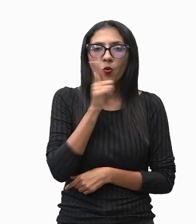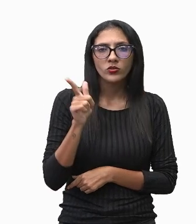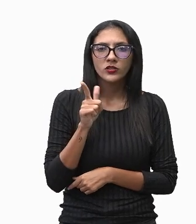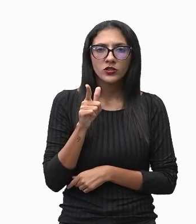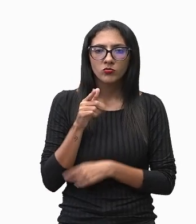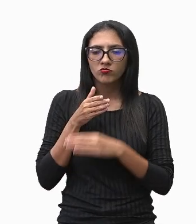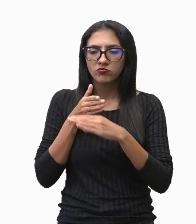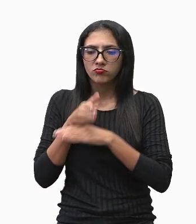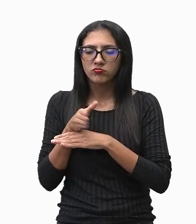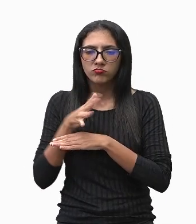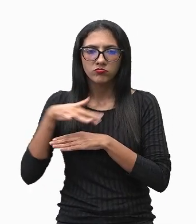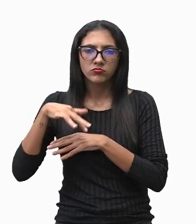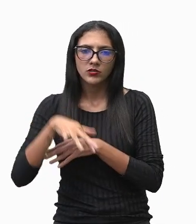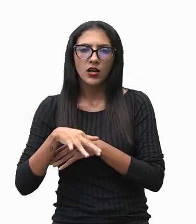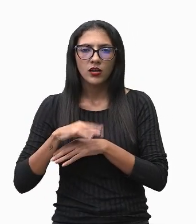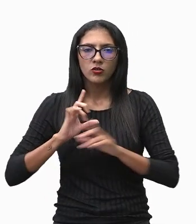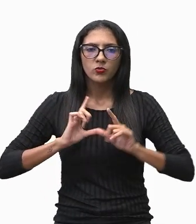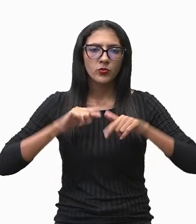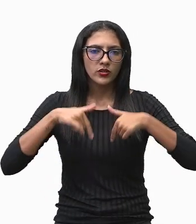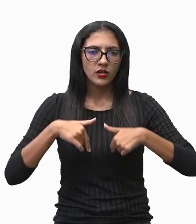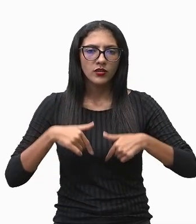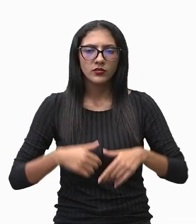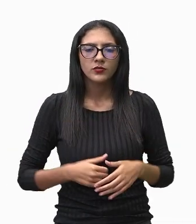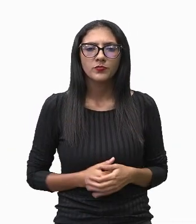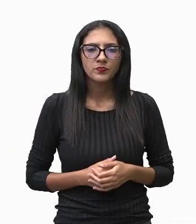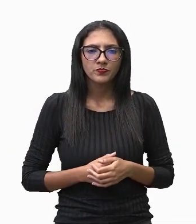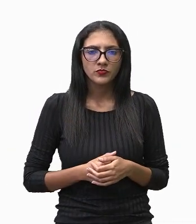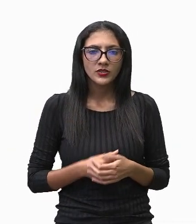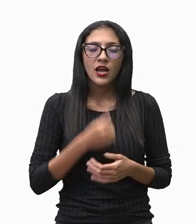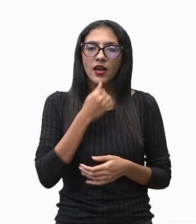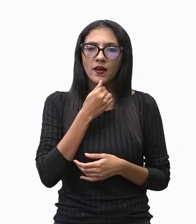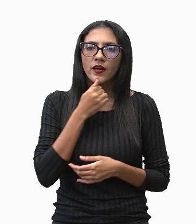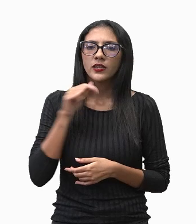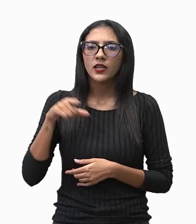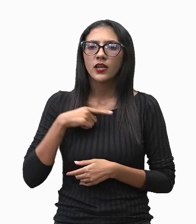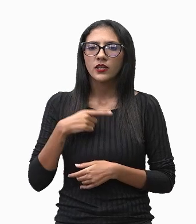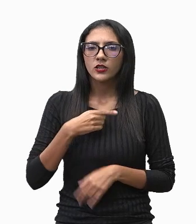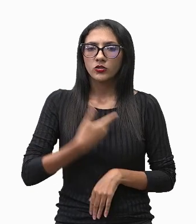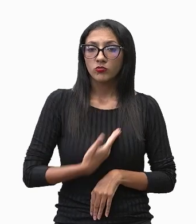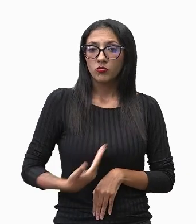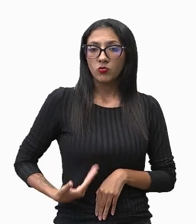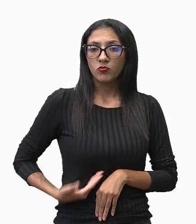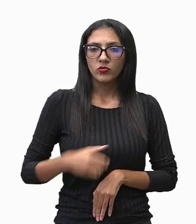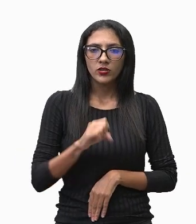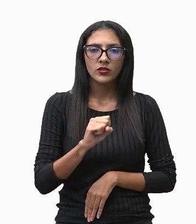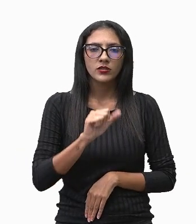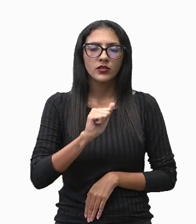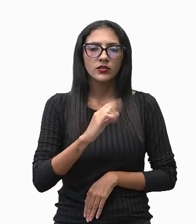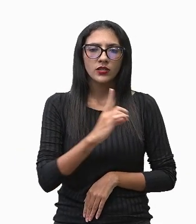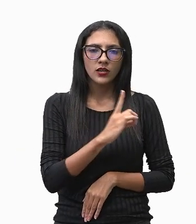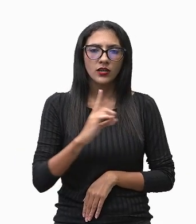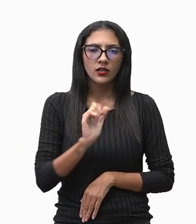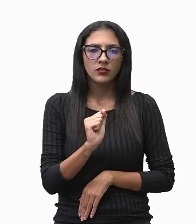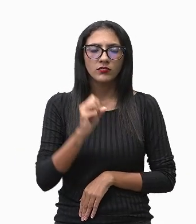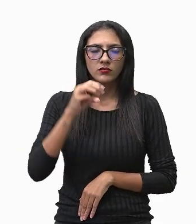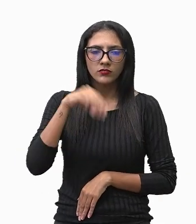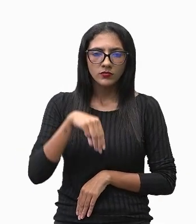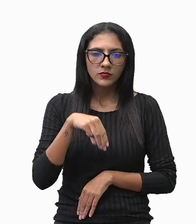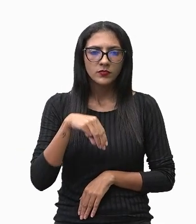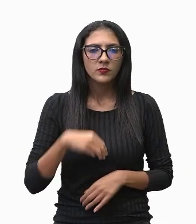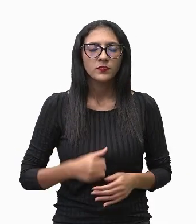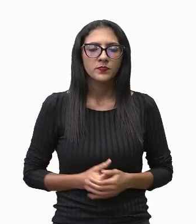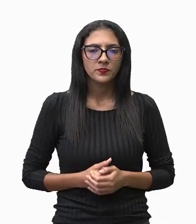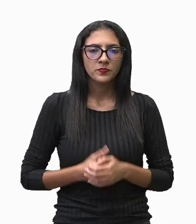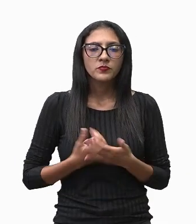Iraque, ainda que era governado no período por Saddam Hussein. Então, os Estados